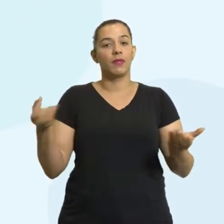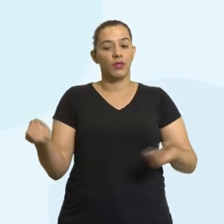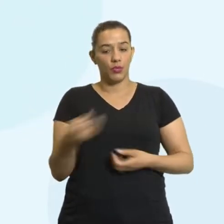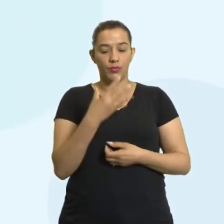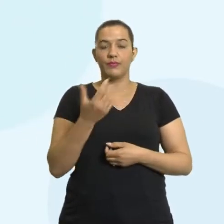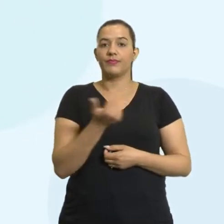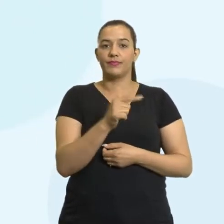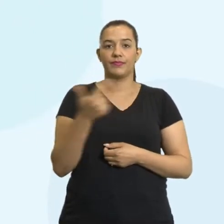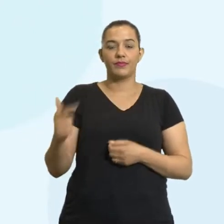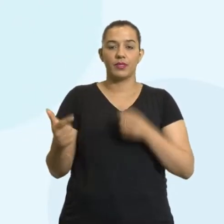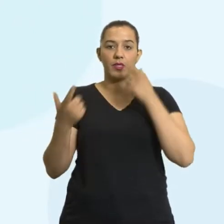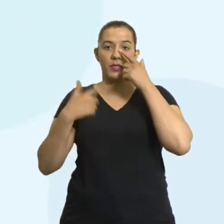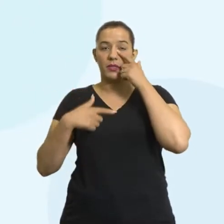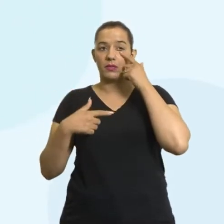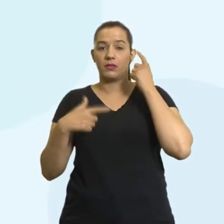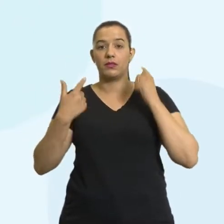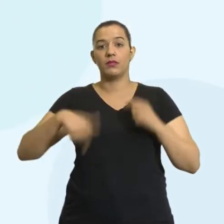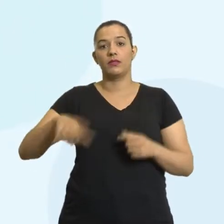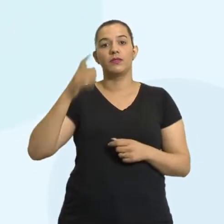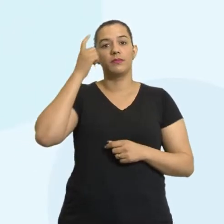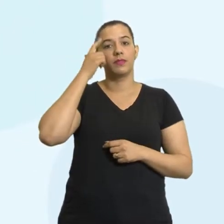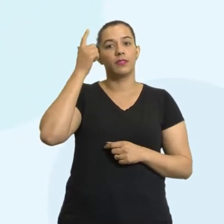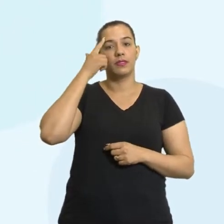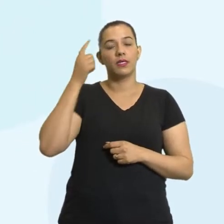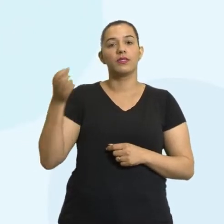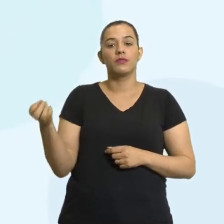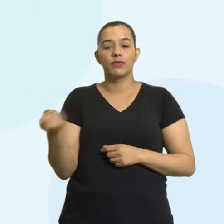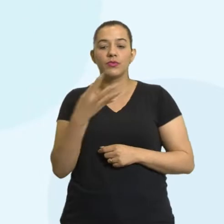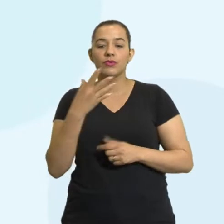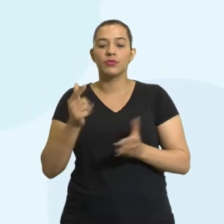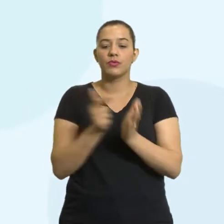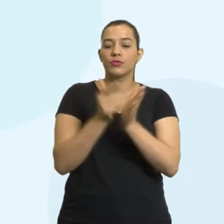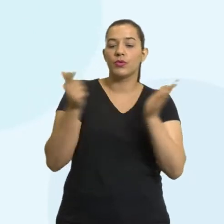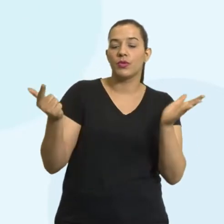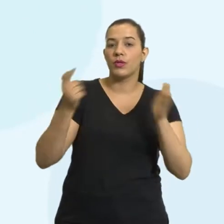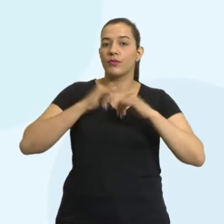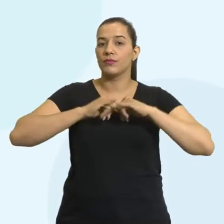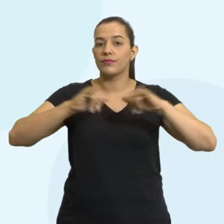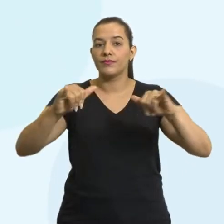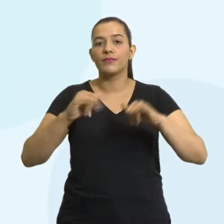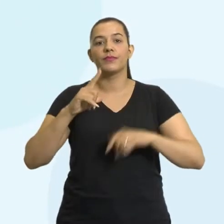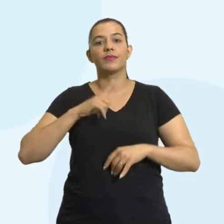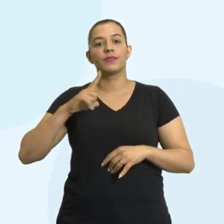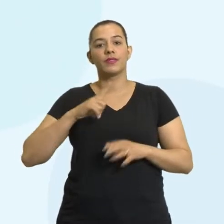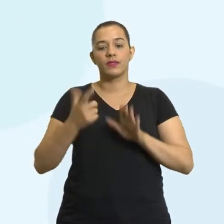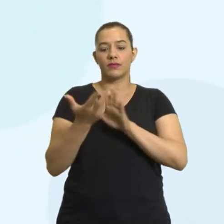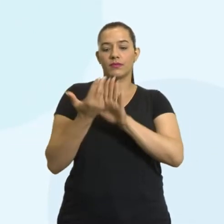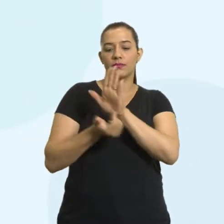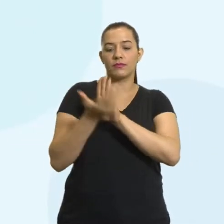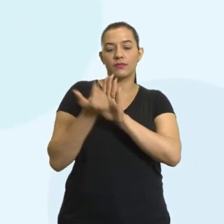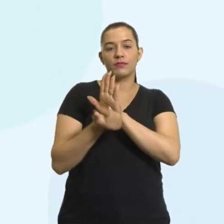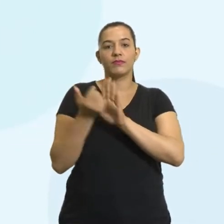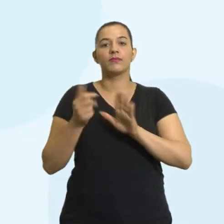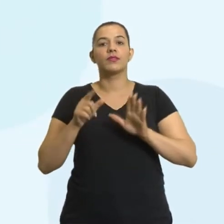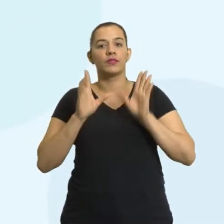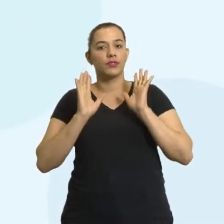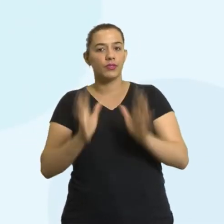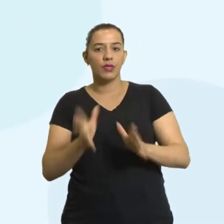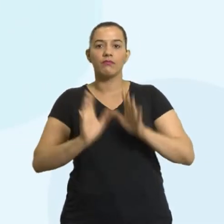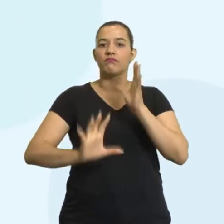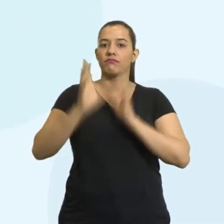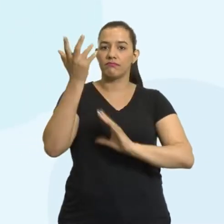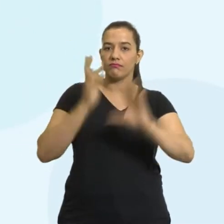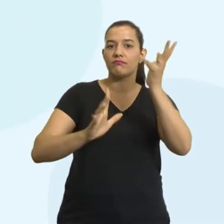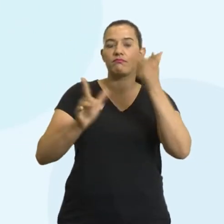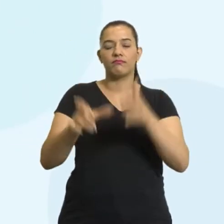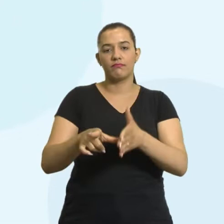porque se nós pensarmos na leitura de uma notícia de jornal onde aparece uma imagem, isso já acontecia muito antes da